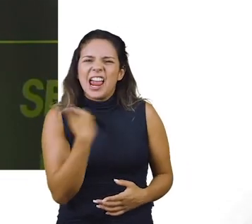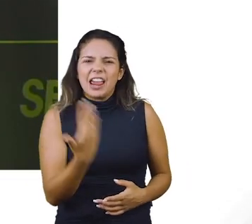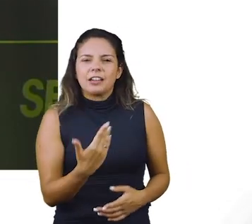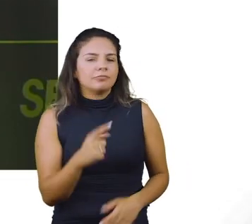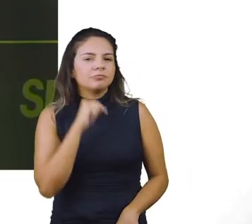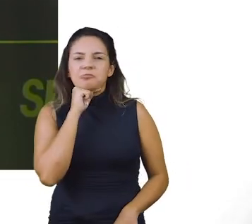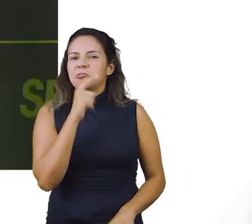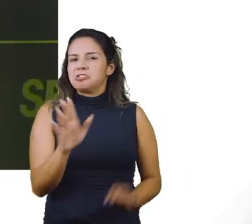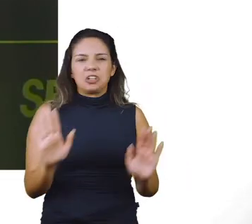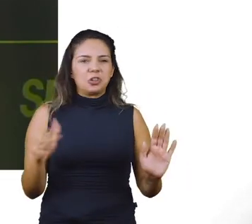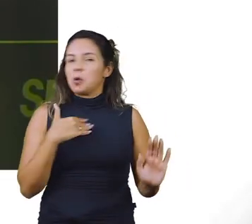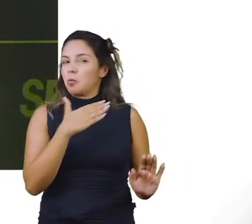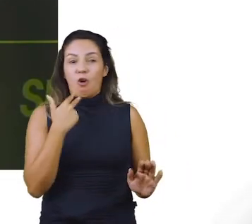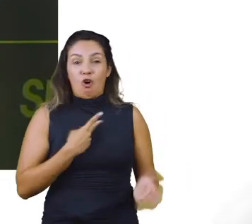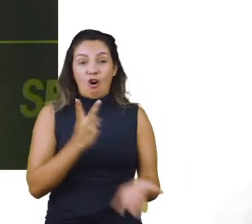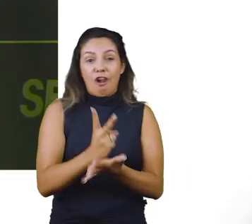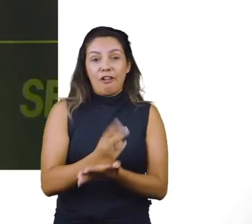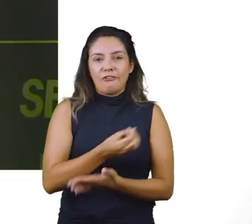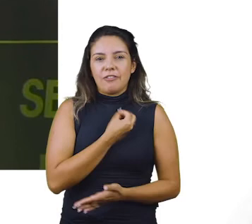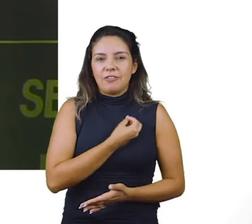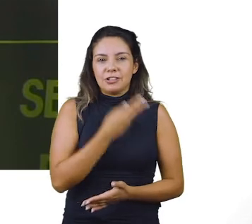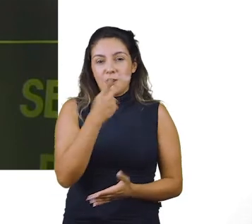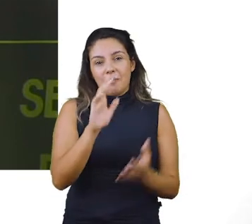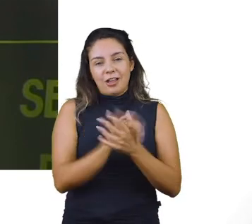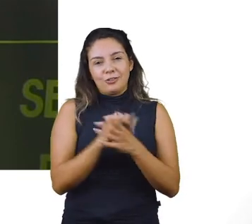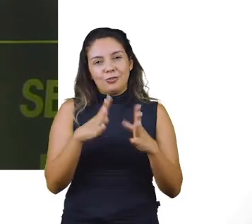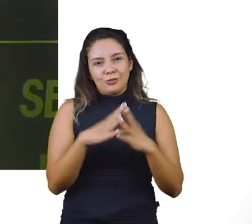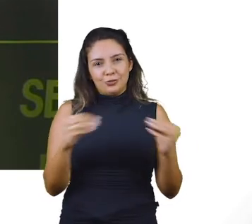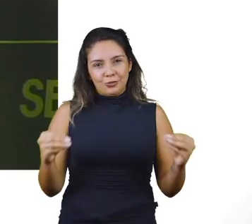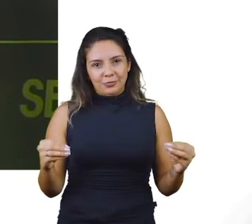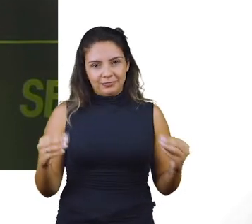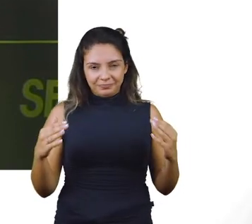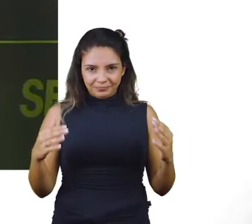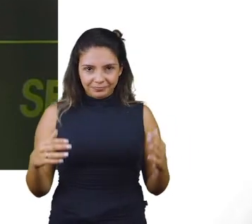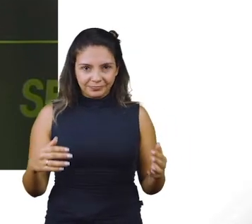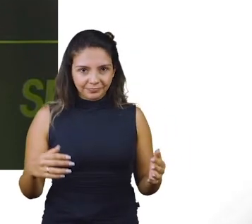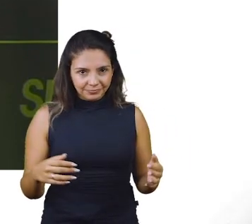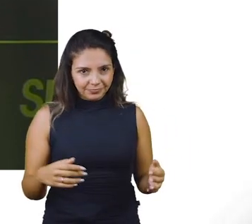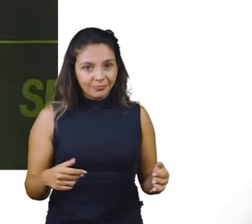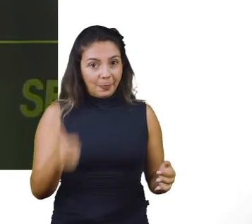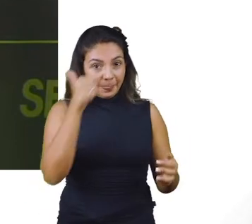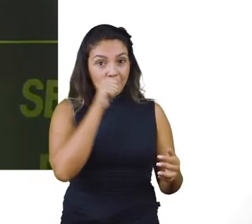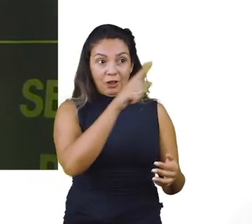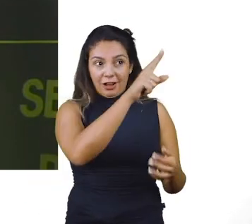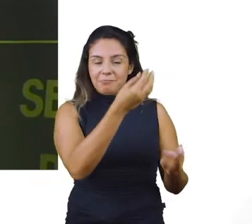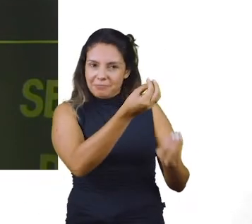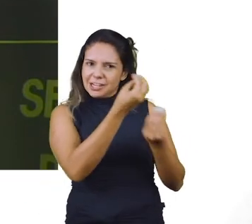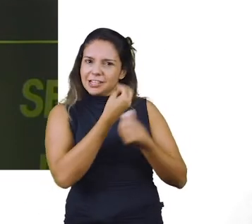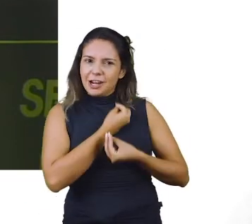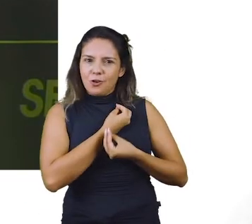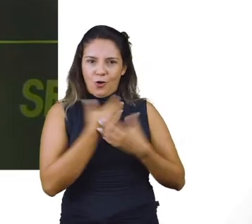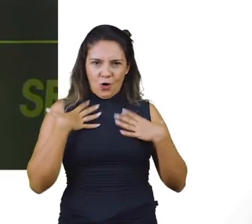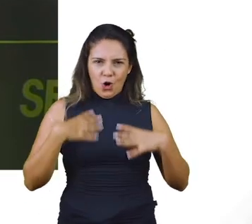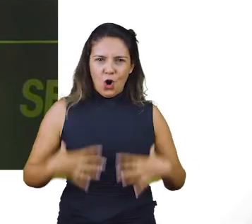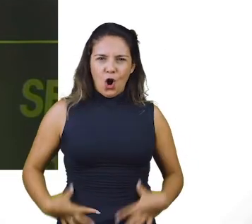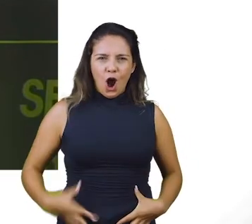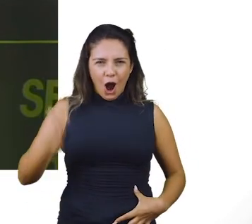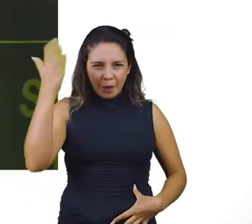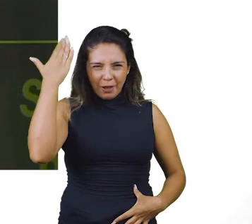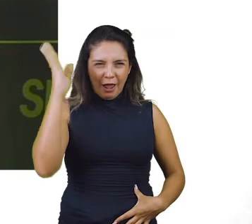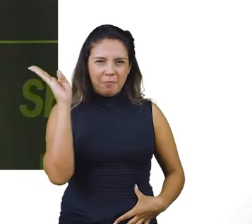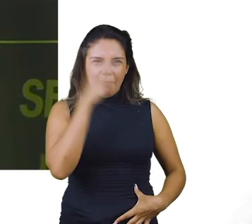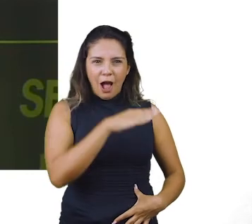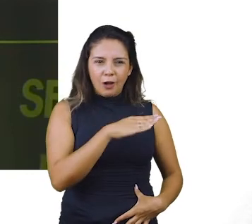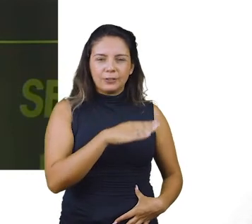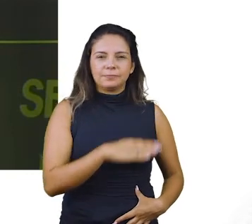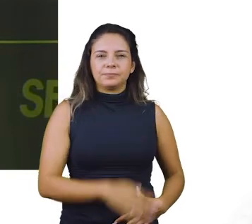nada valeu, vosso marido sumiu. Aqui trago minha roupa, que recorda meu mal feito, de ofender